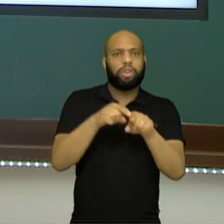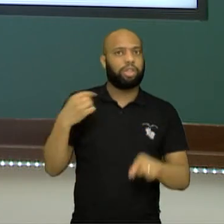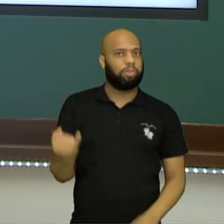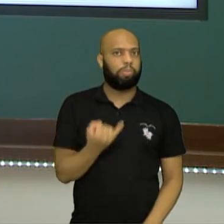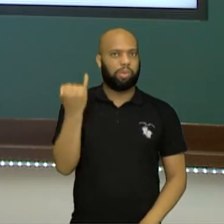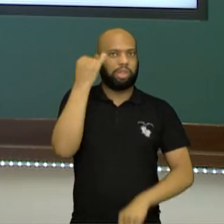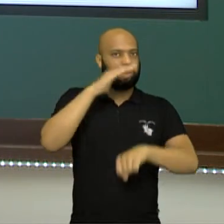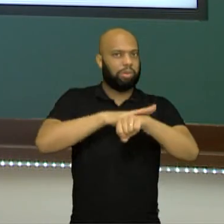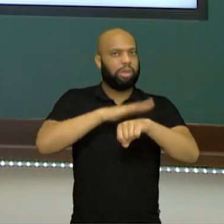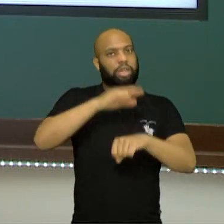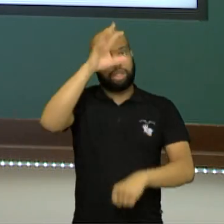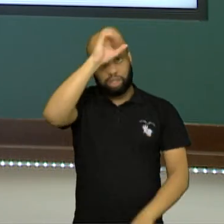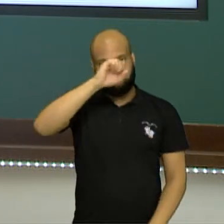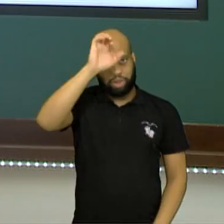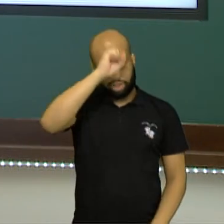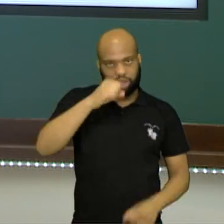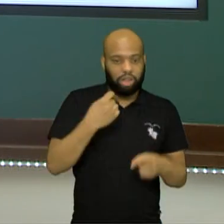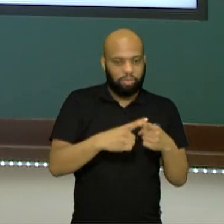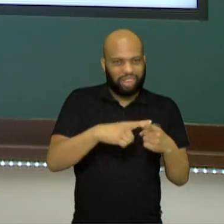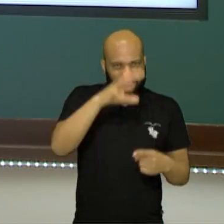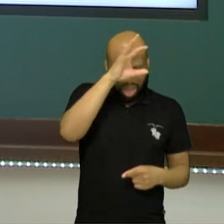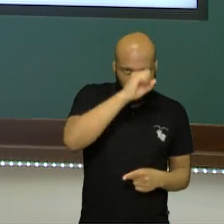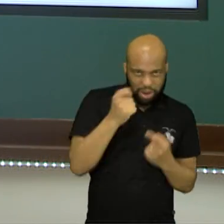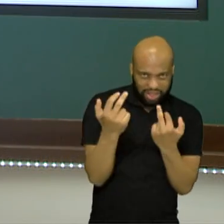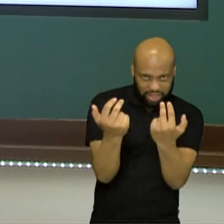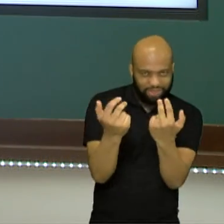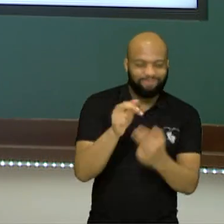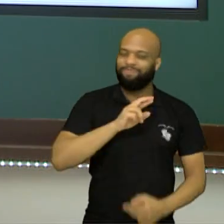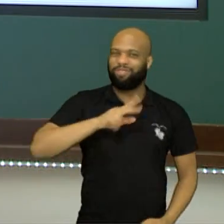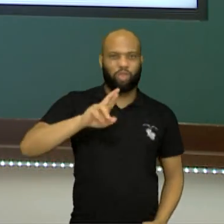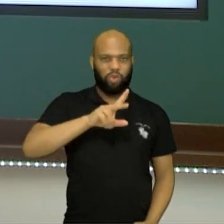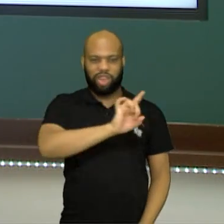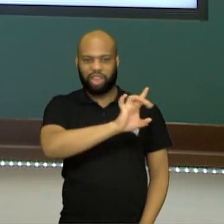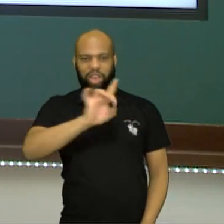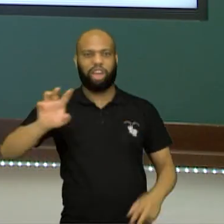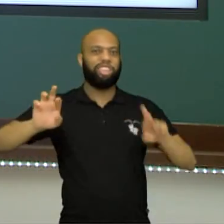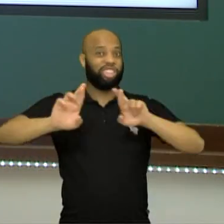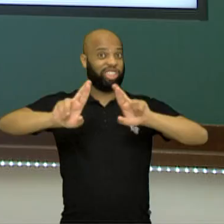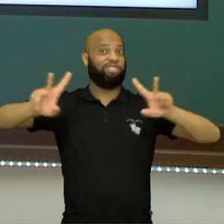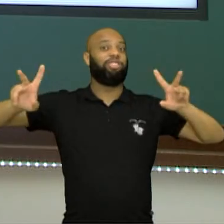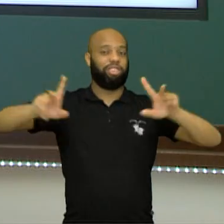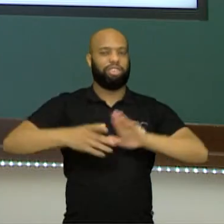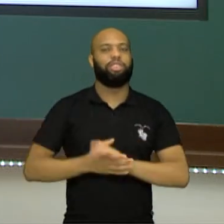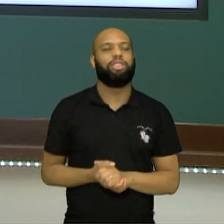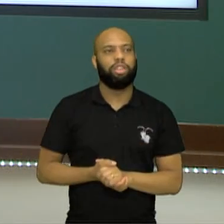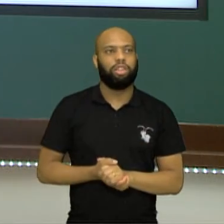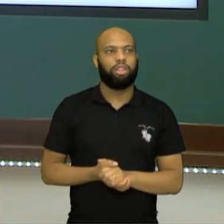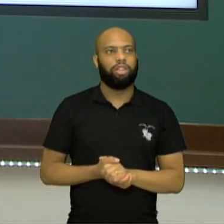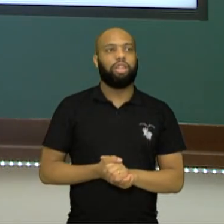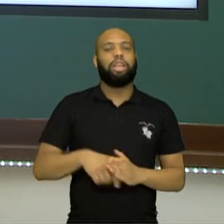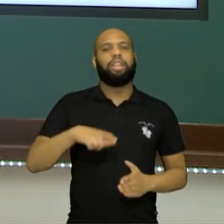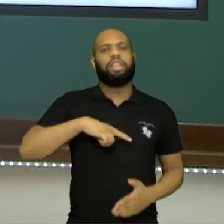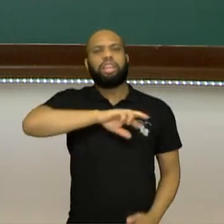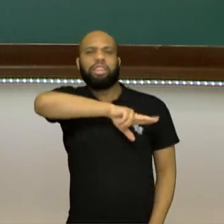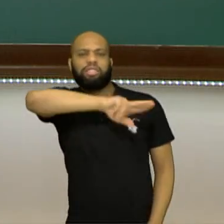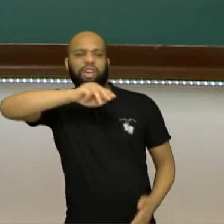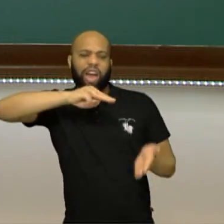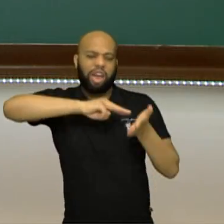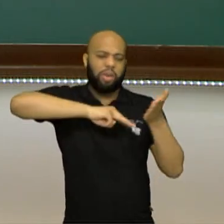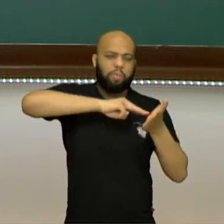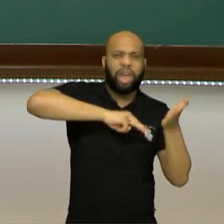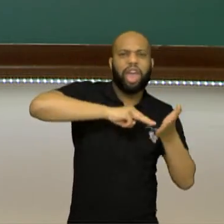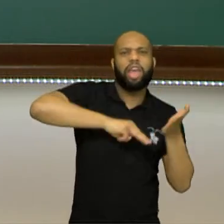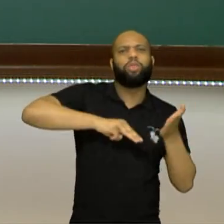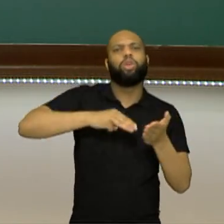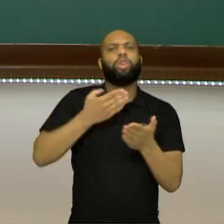aprender. Nem sempre aprendemos da mesma maneira que as outras pessoas. Nem sempre. Muitos métodos de estudo